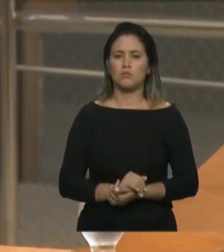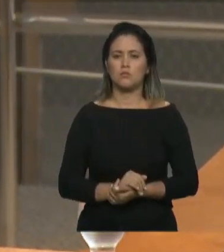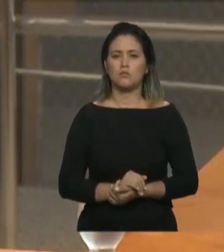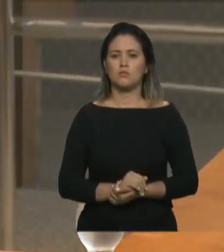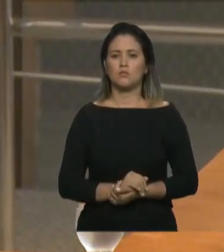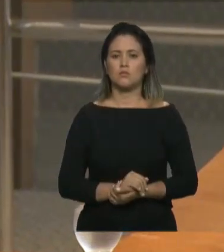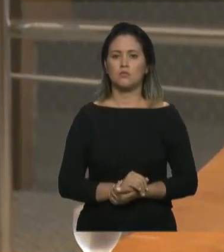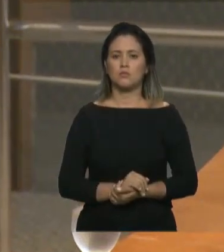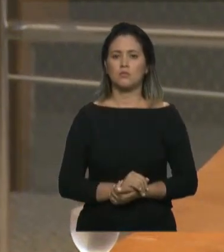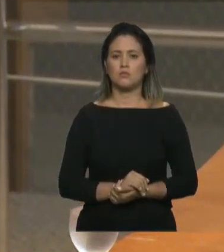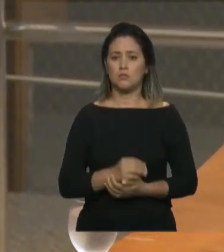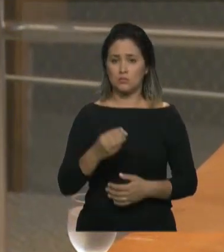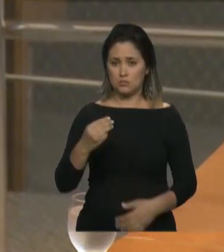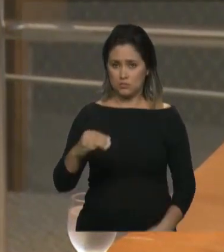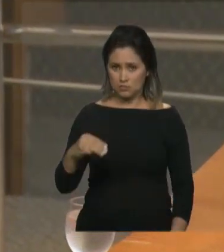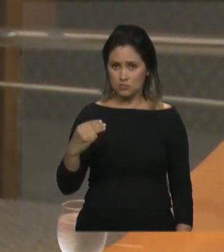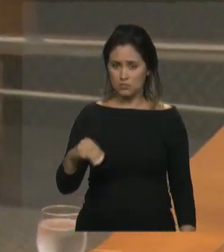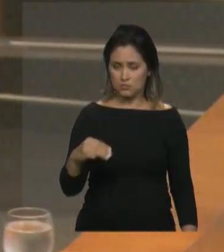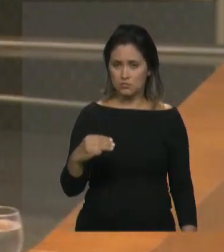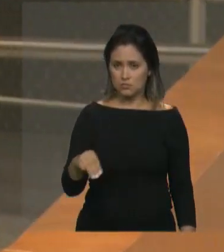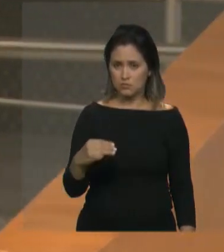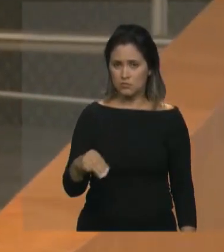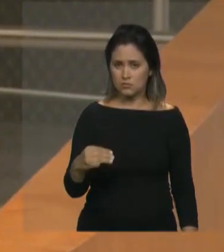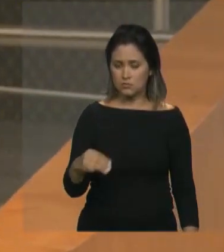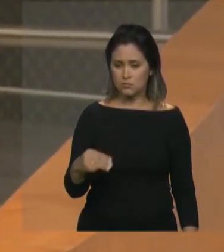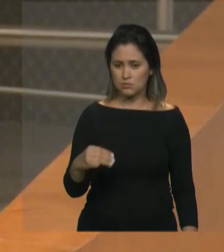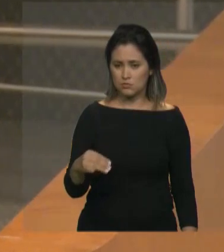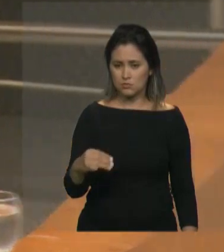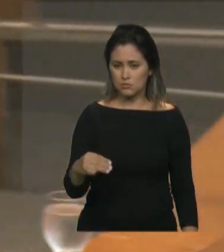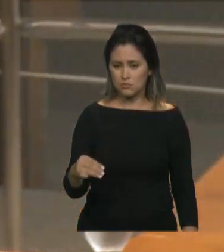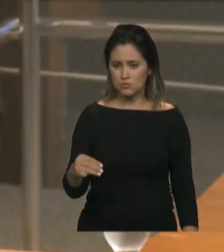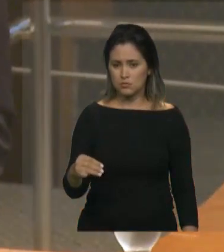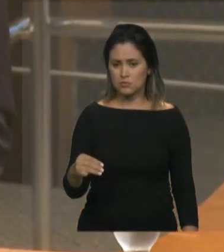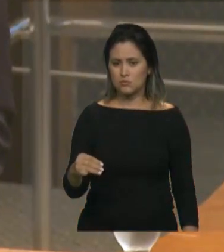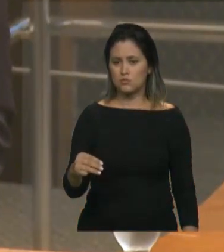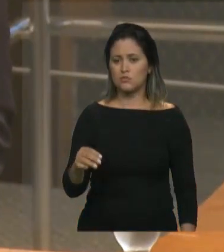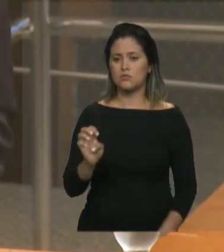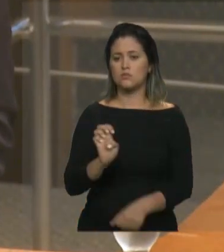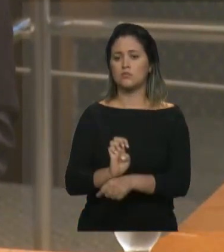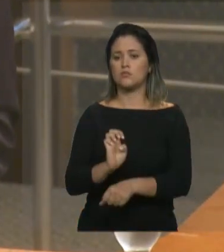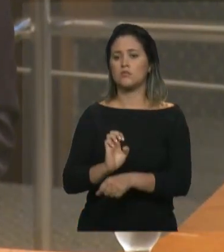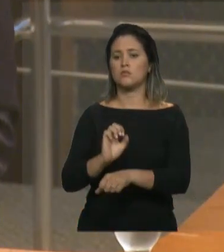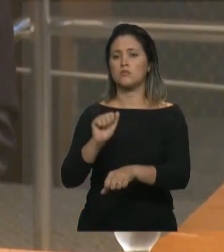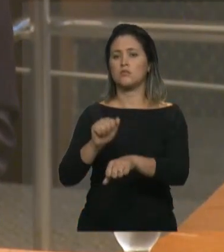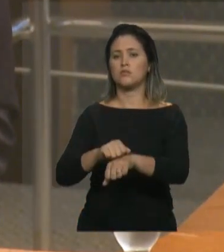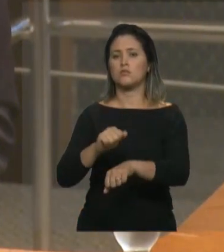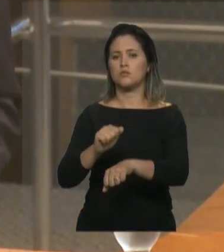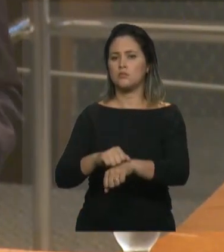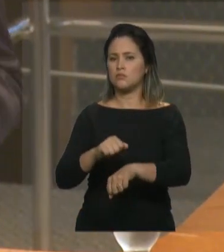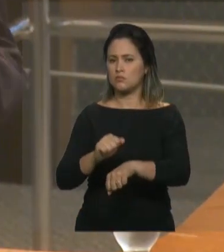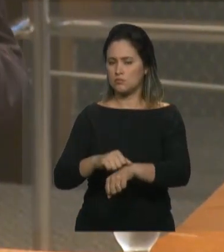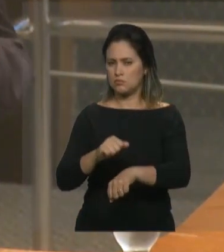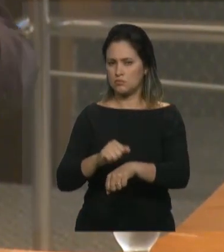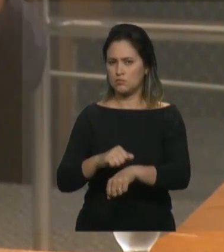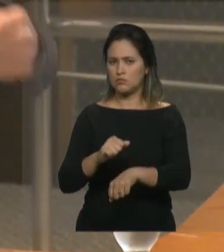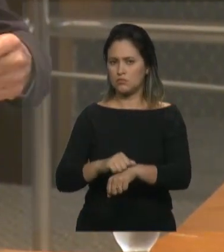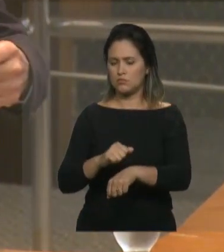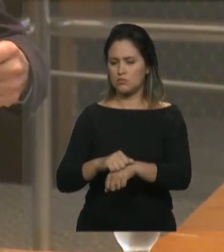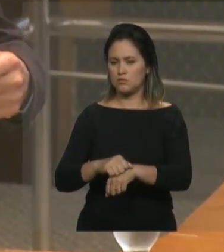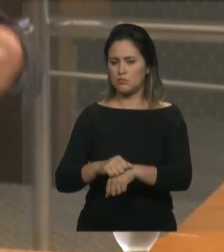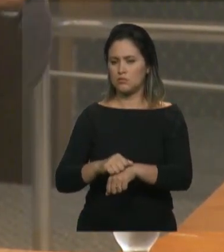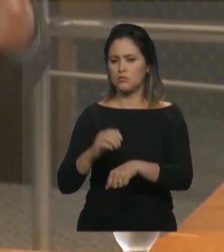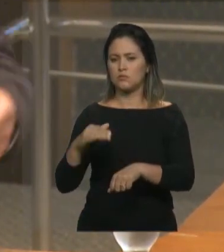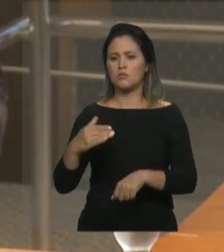atual trabalhava a sua candidatura. E o que eu vejo agora é que nada mudou, apenas o